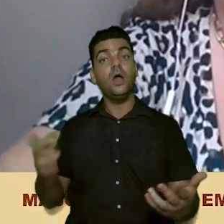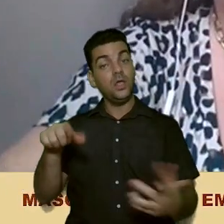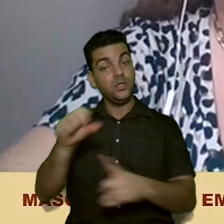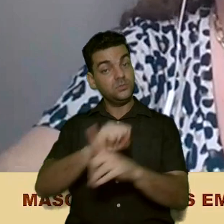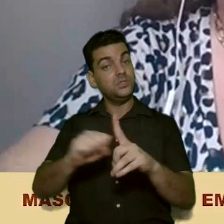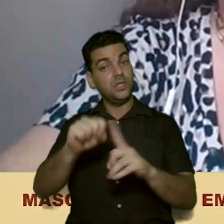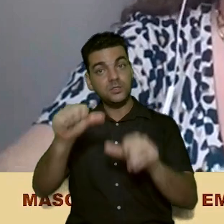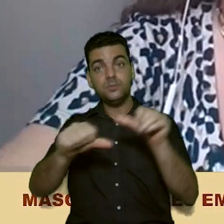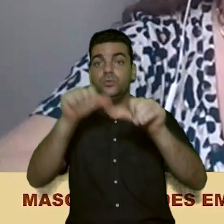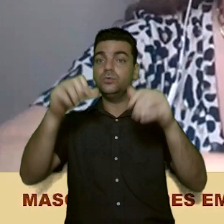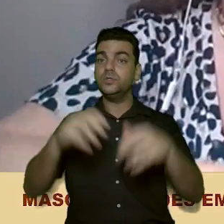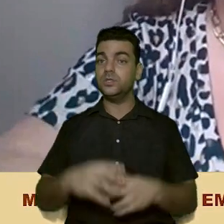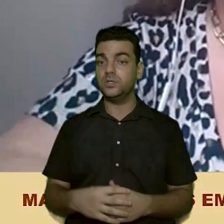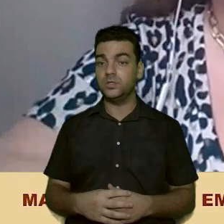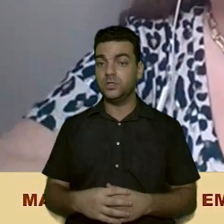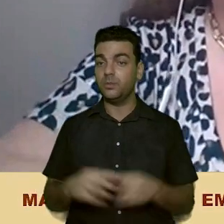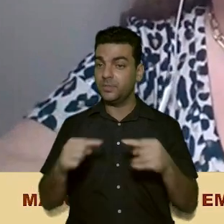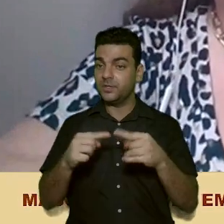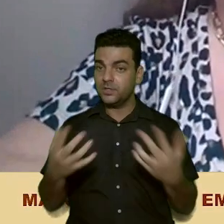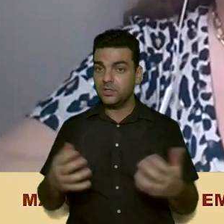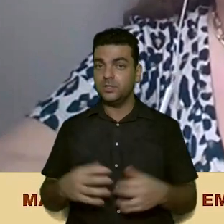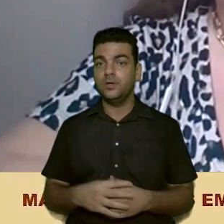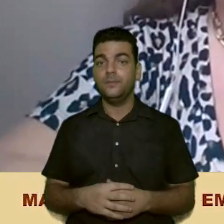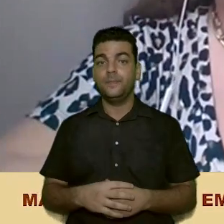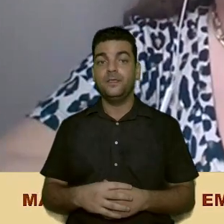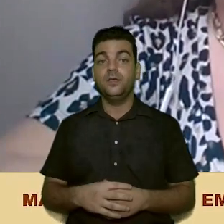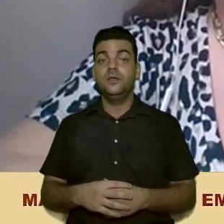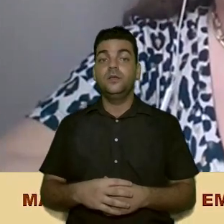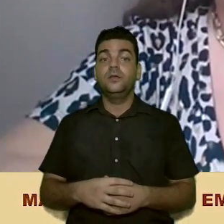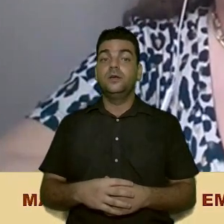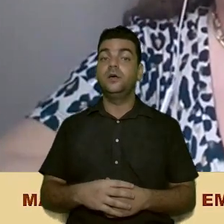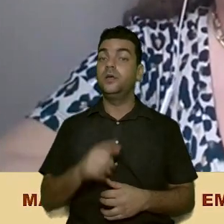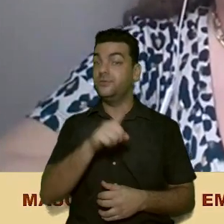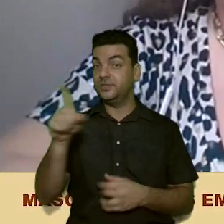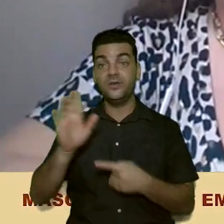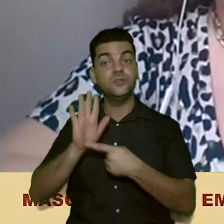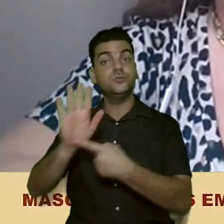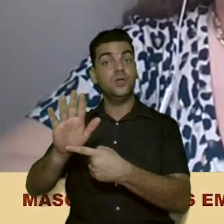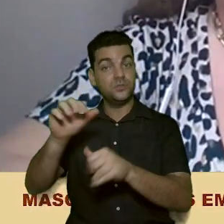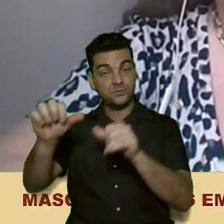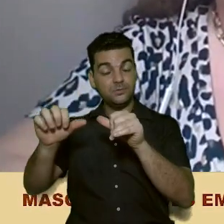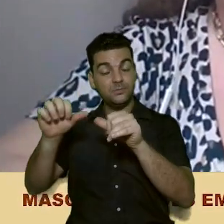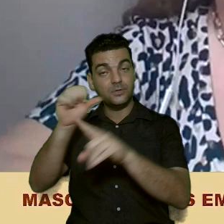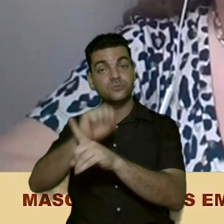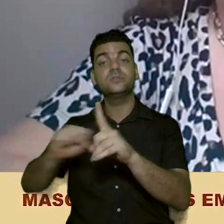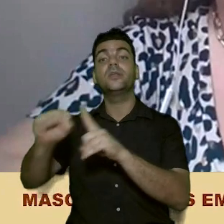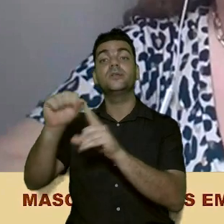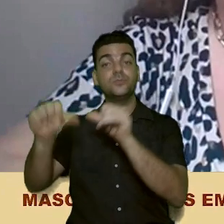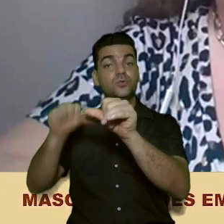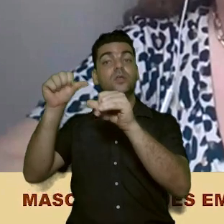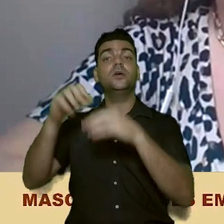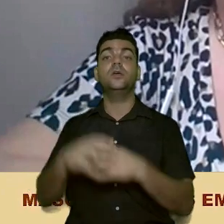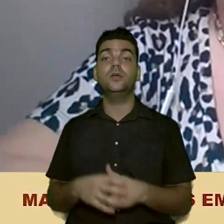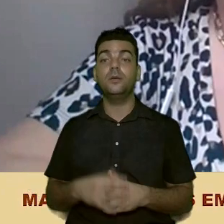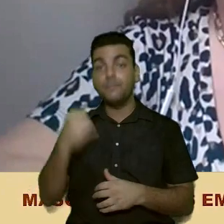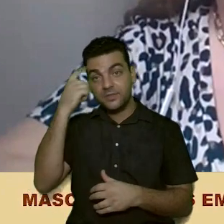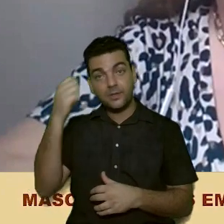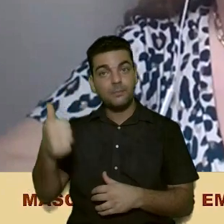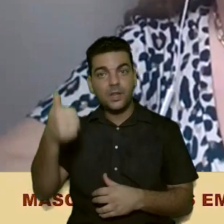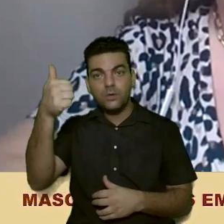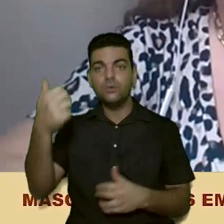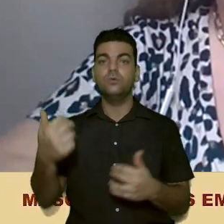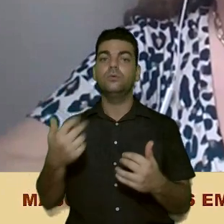você vai precisar, e você vai ser um grande agente de transformação, seja isso na broderagem saudável, né, seja